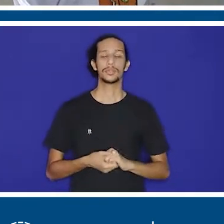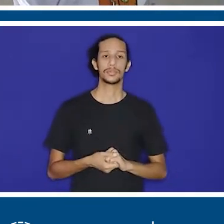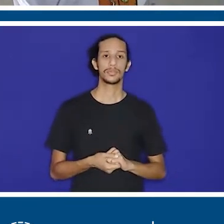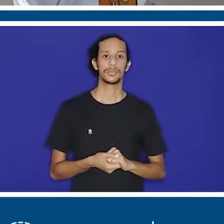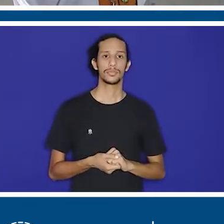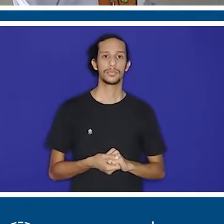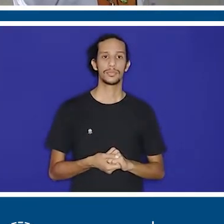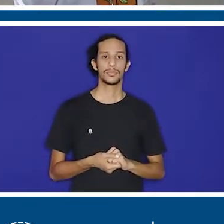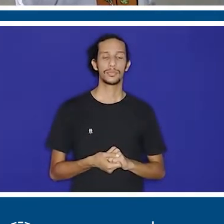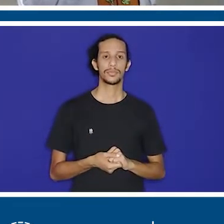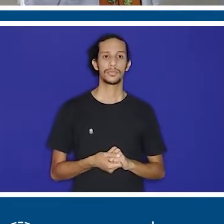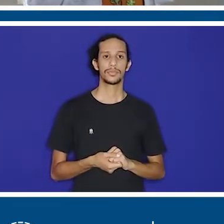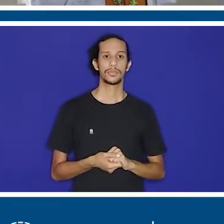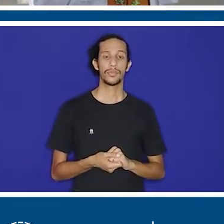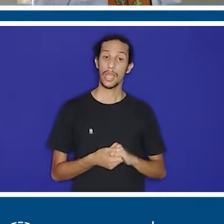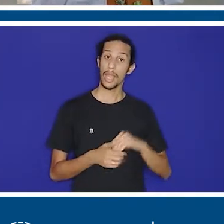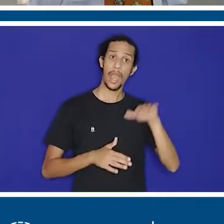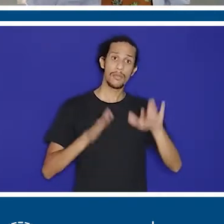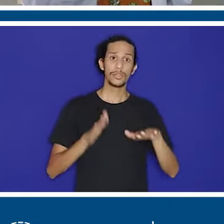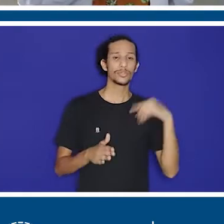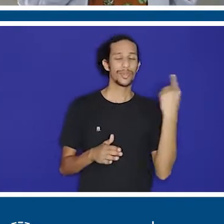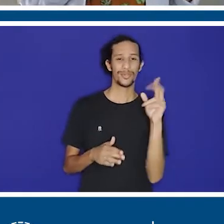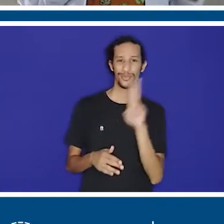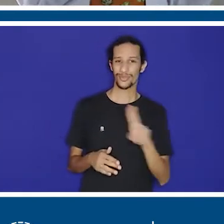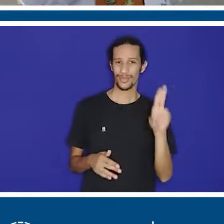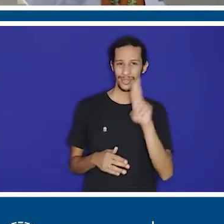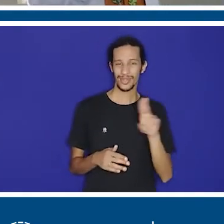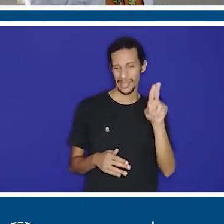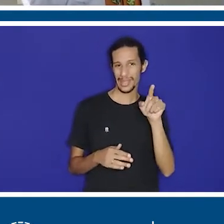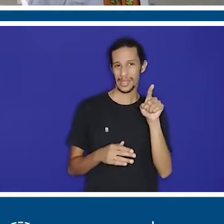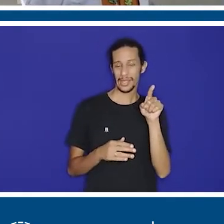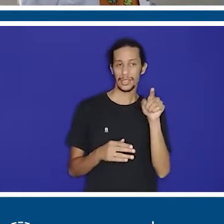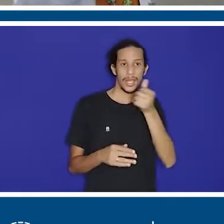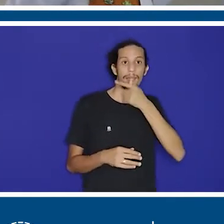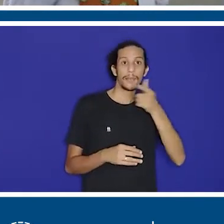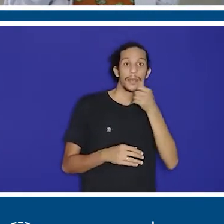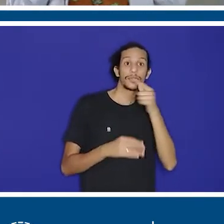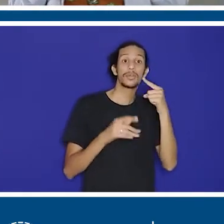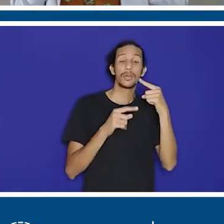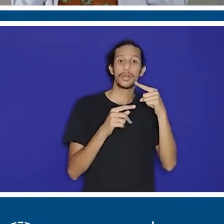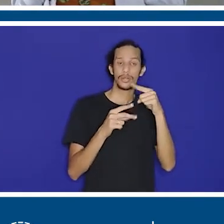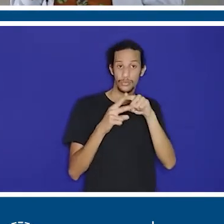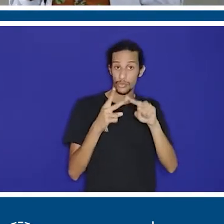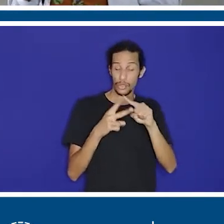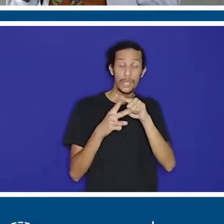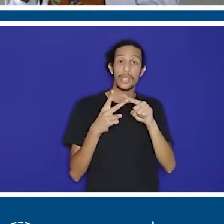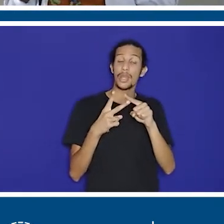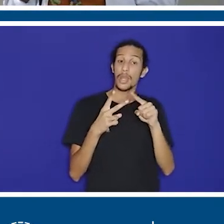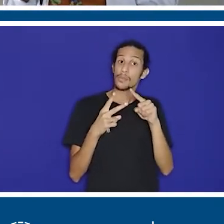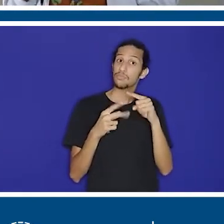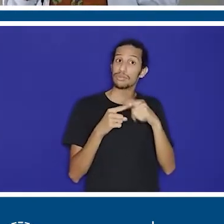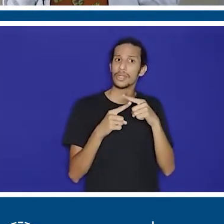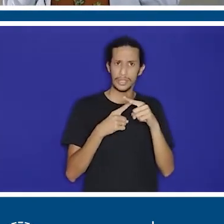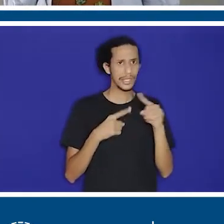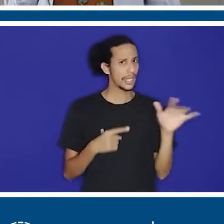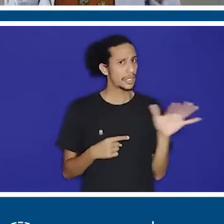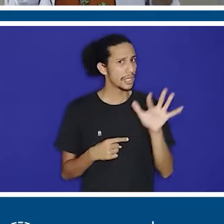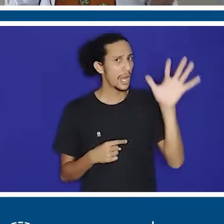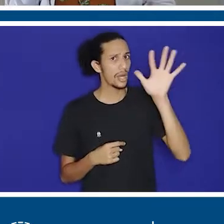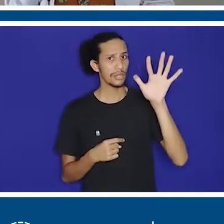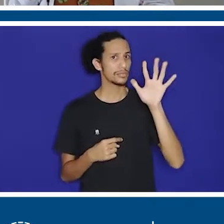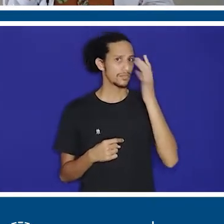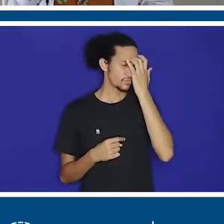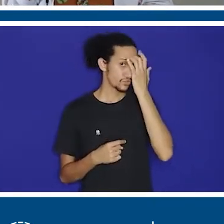né? E a gente usa às vezes a imipramina, a clomipramina, porque esses dois medicamentos são caros, não